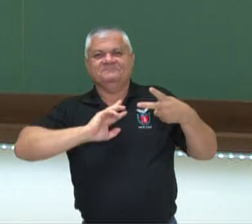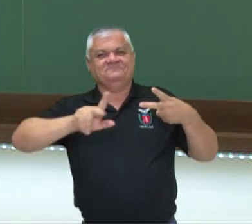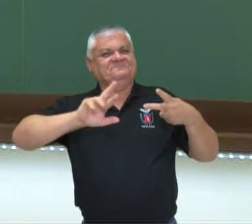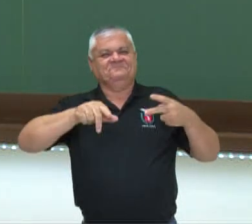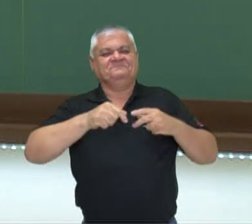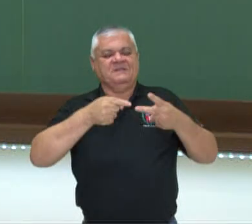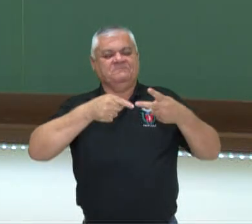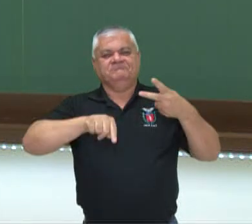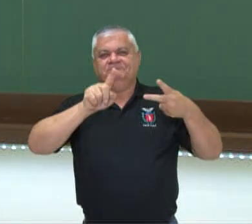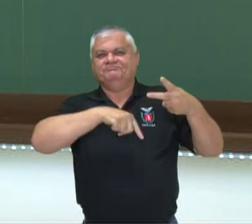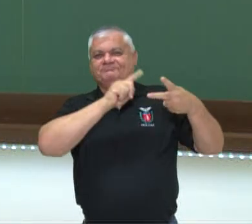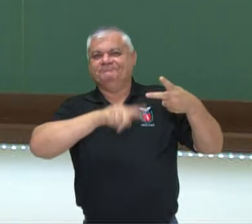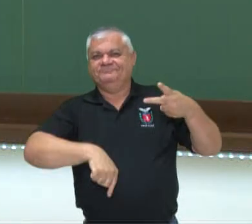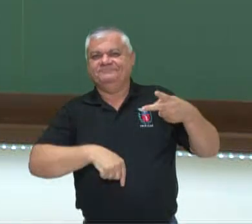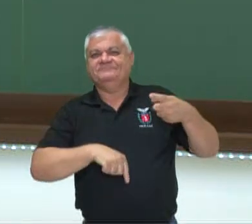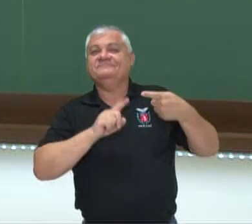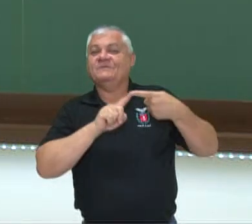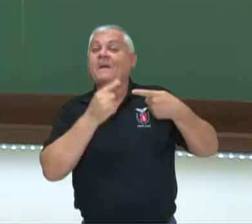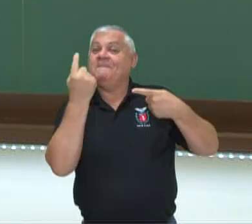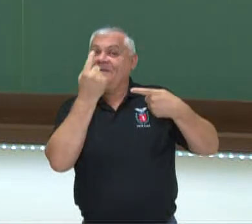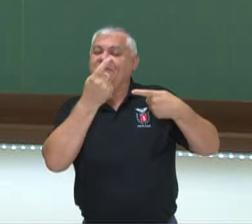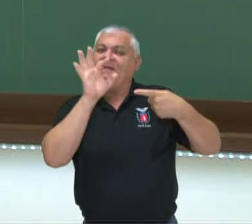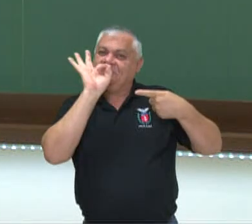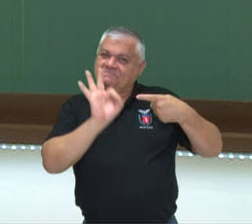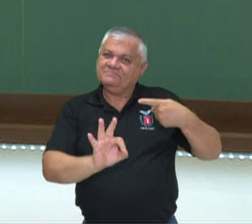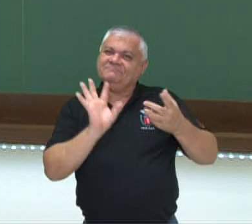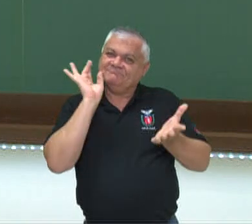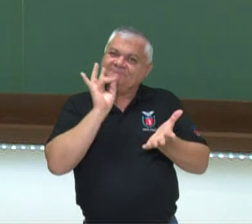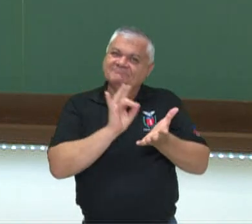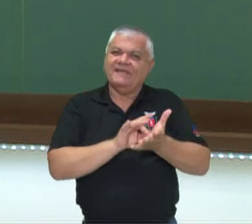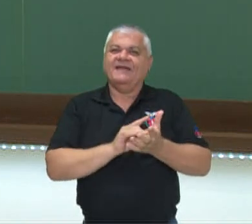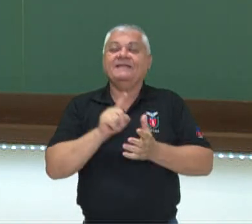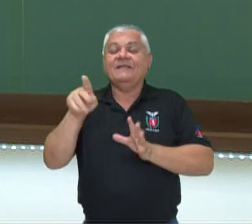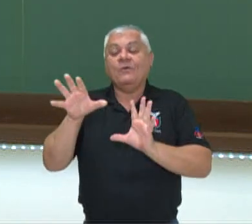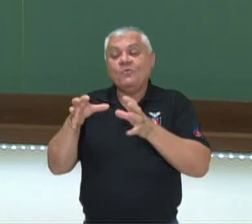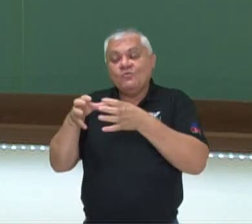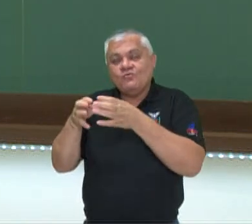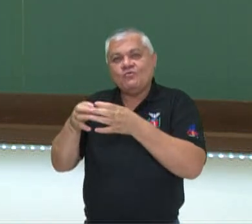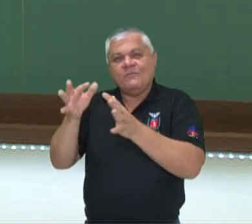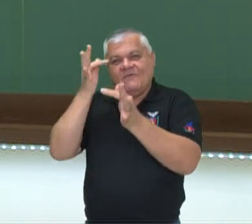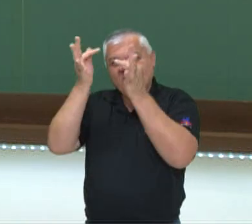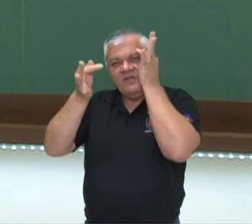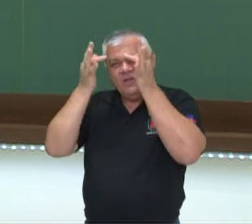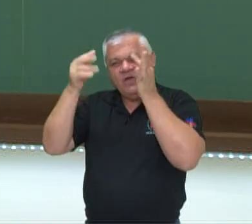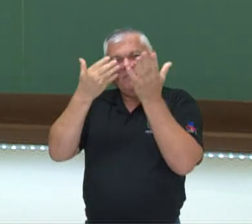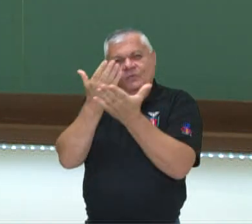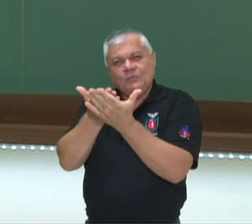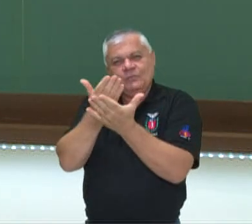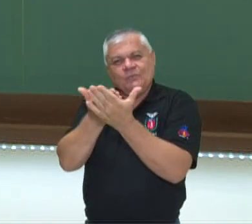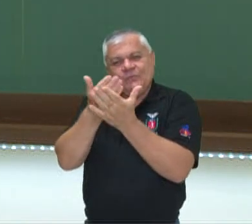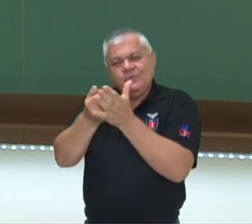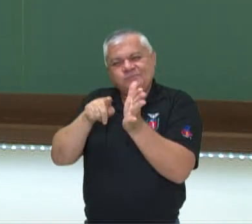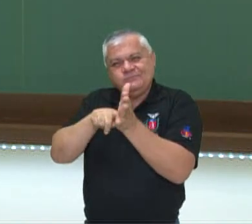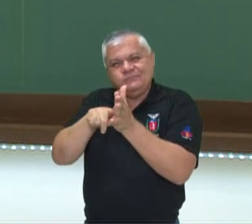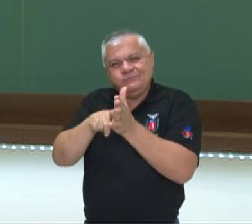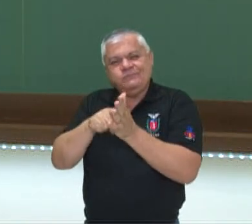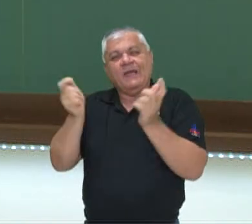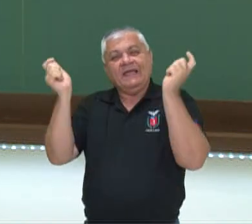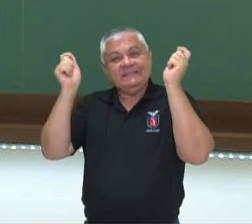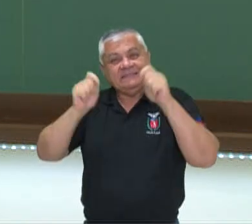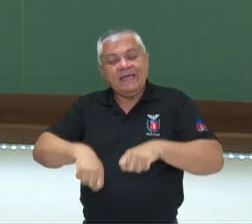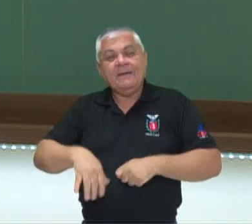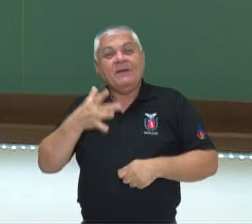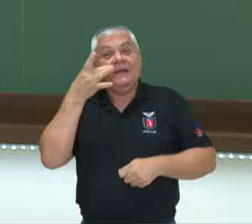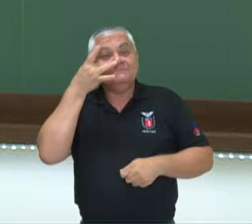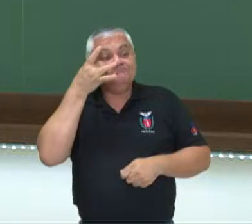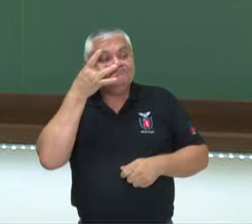ser verificada. Então, para os filósofos do Círculo de Viena, só é científico aquilo que passa pelo critério